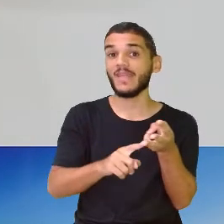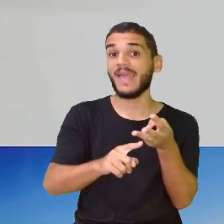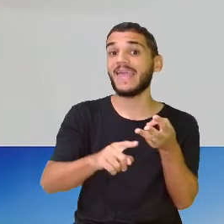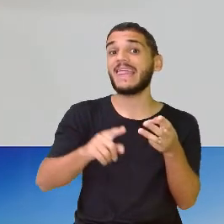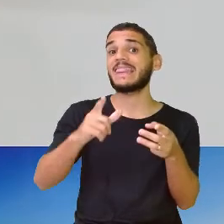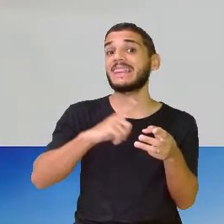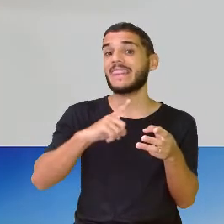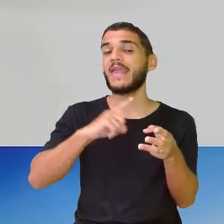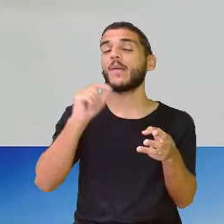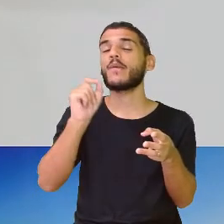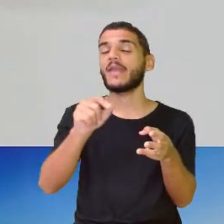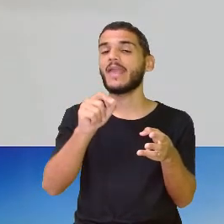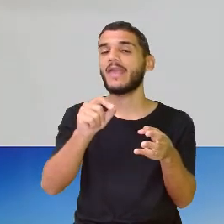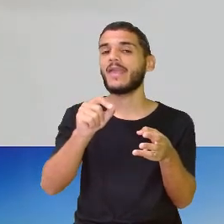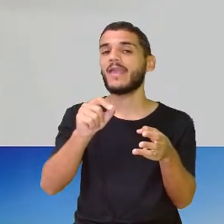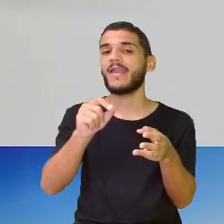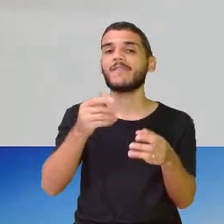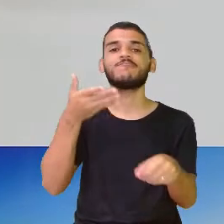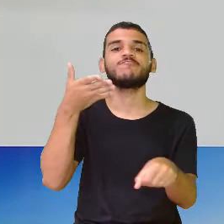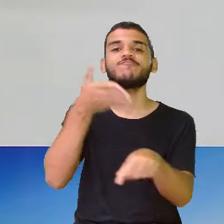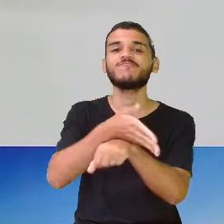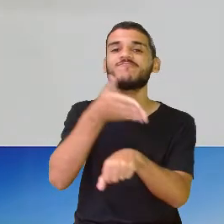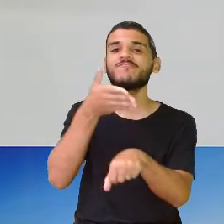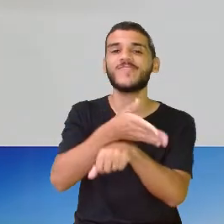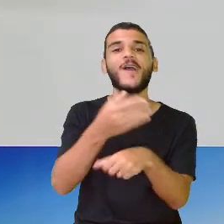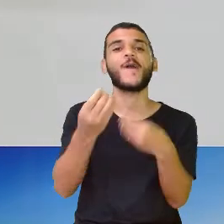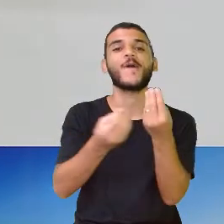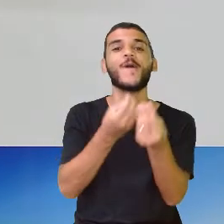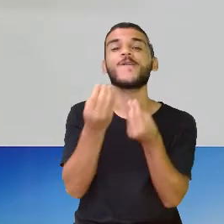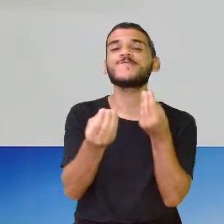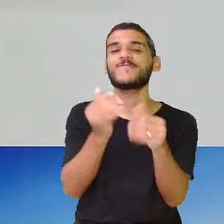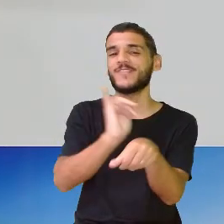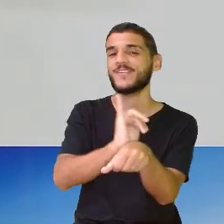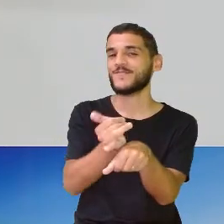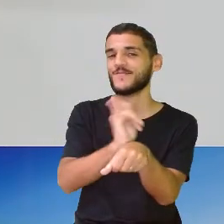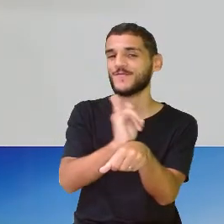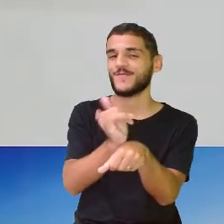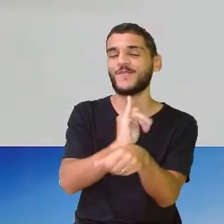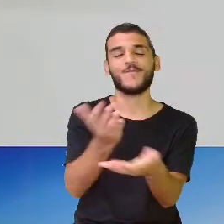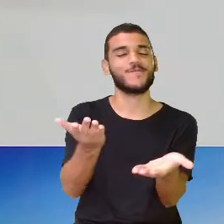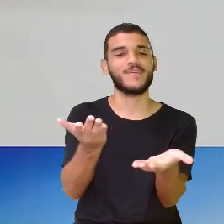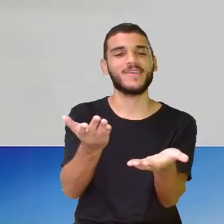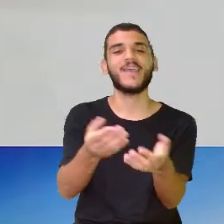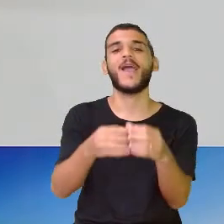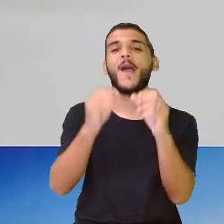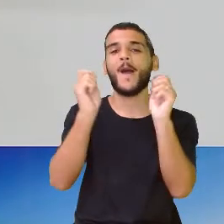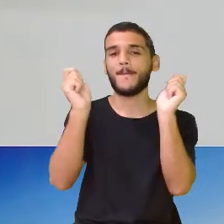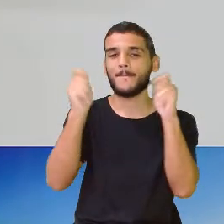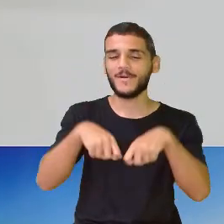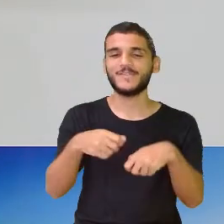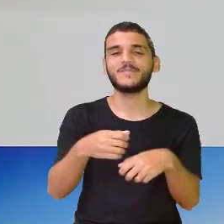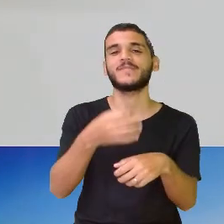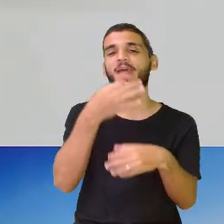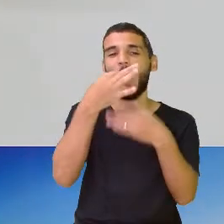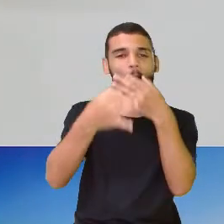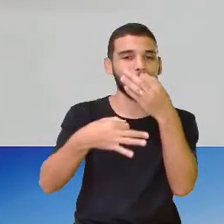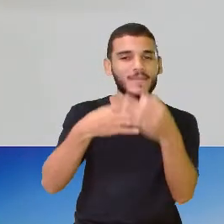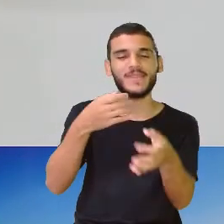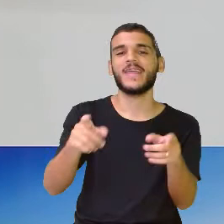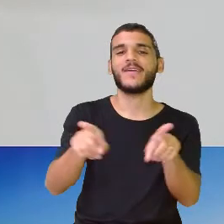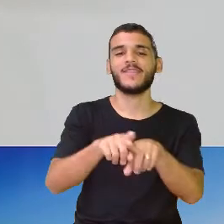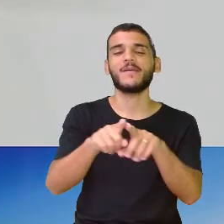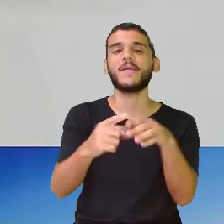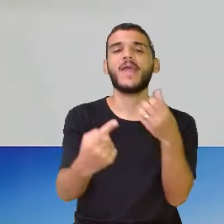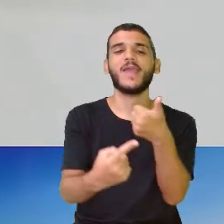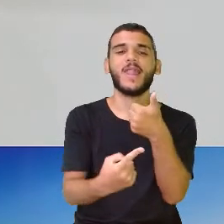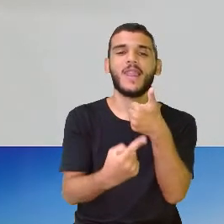no YouTube, assiste a aula por lá, responda as atividades, faz comentários, dá um like, é sempre importante, e a gente sempre